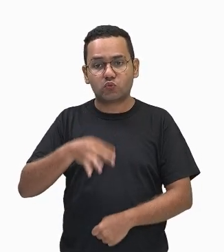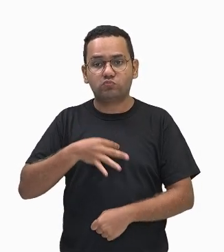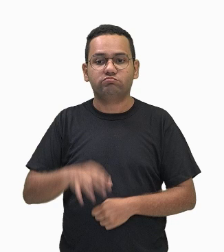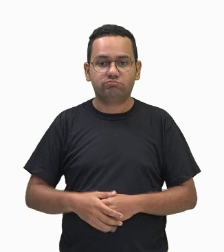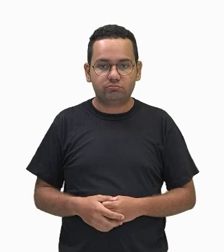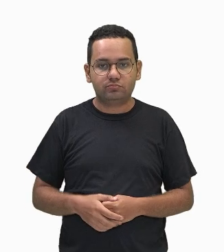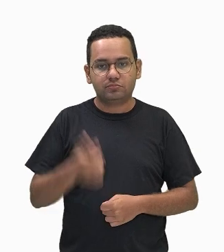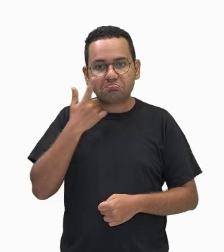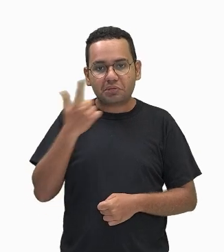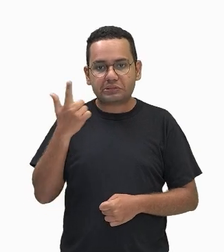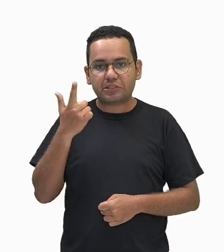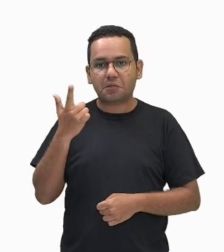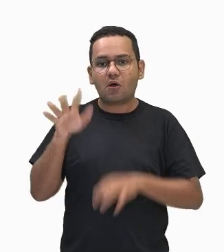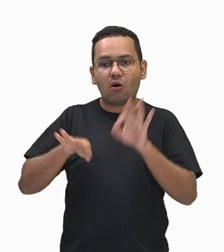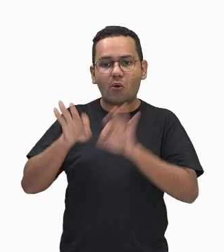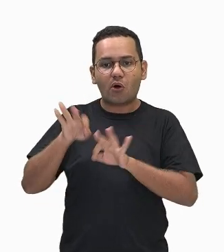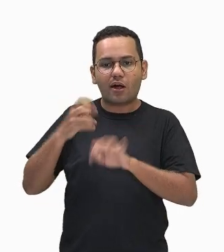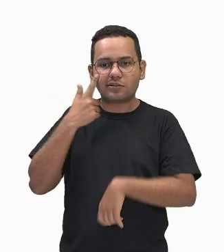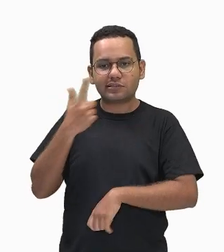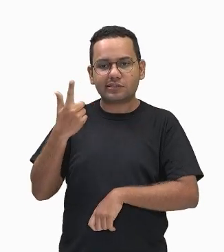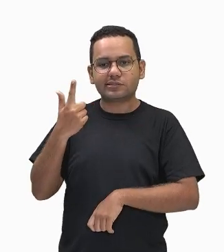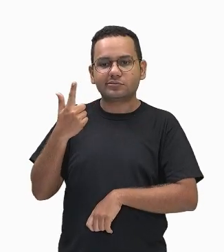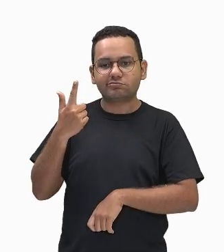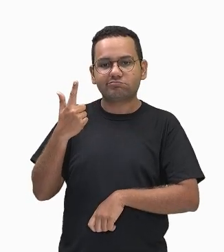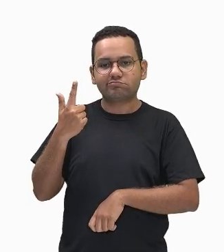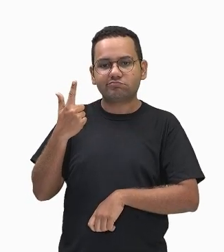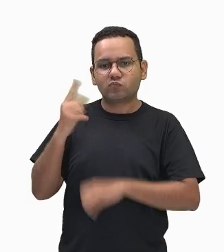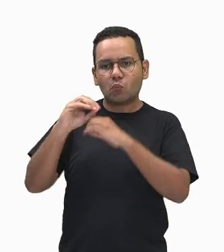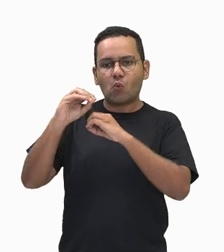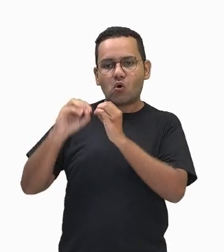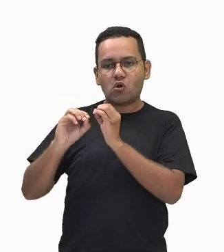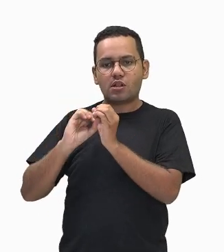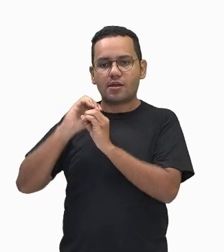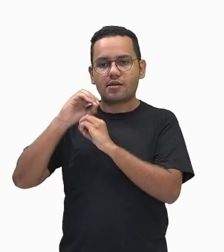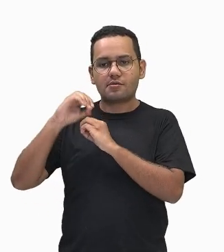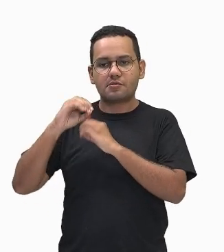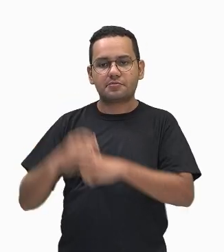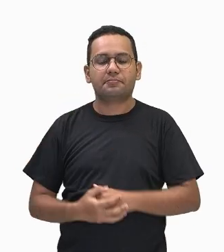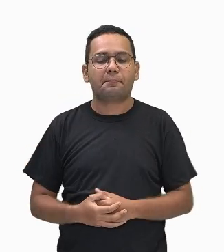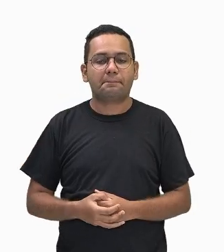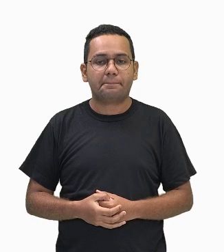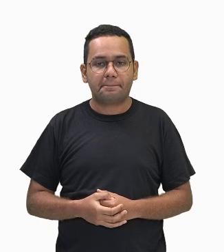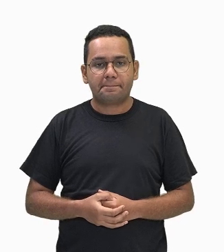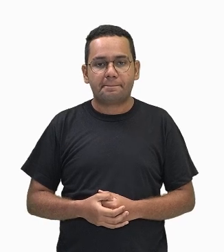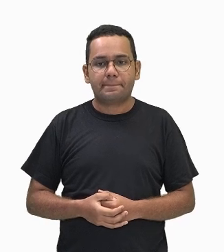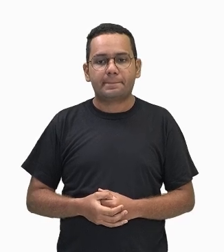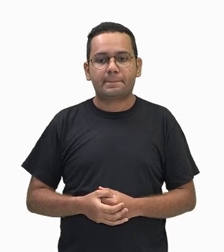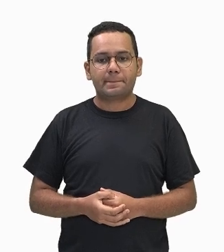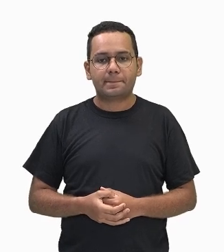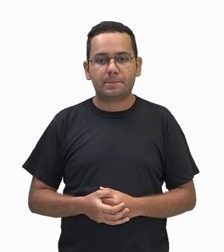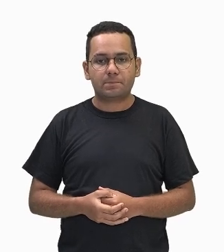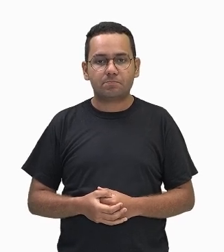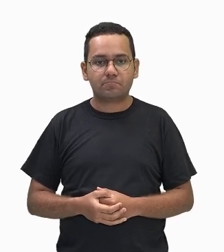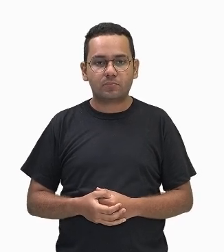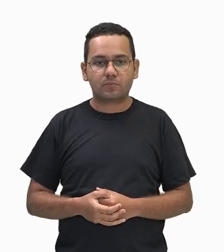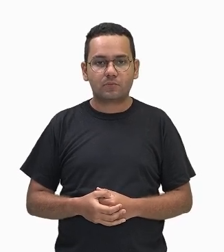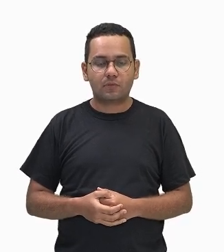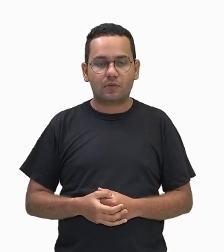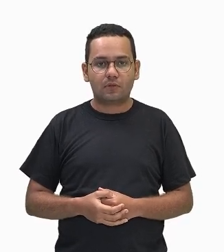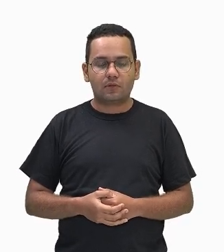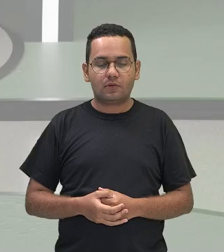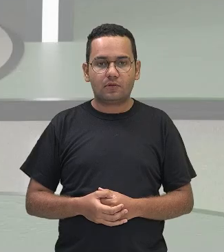você observa aí a molécula, um esquema da molécula química desse hormônio, certo? A gente prossegue com a